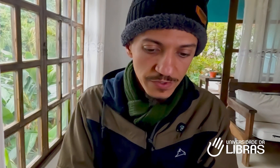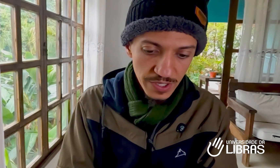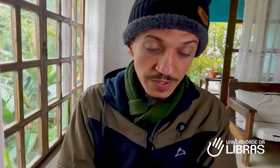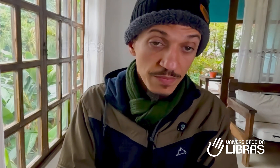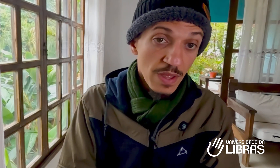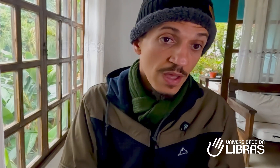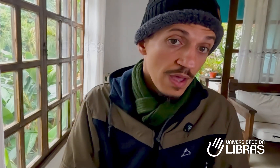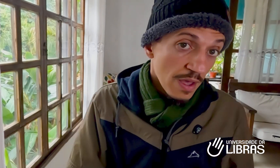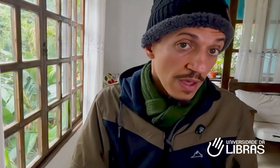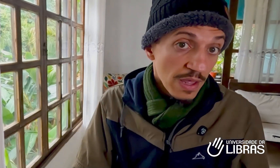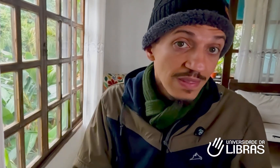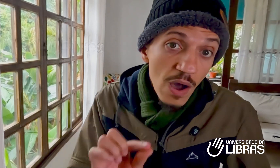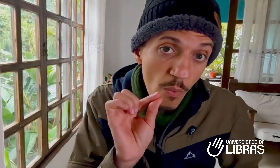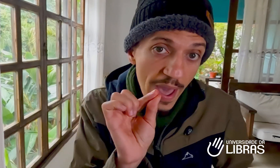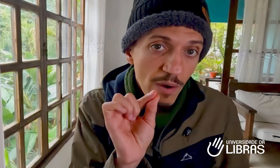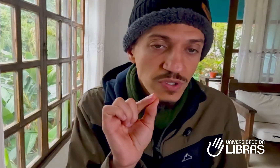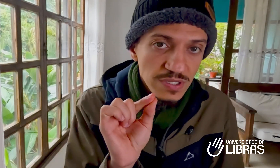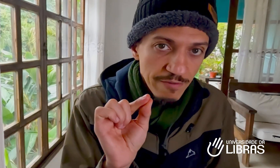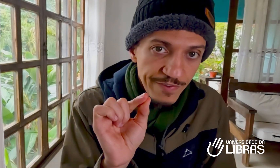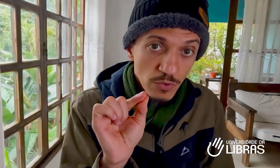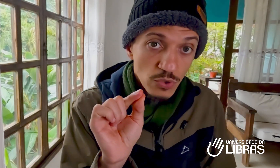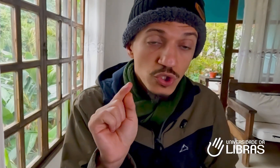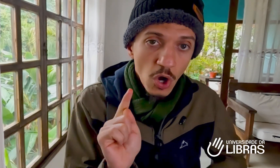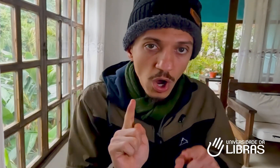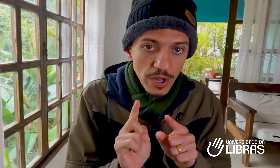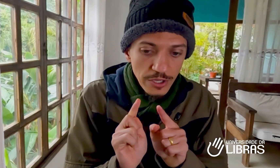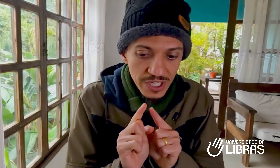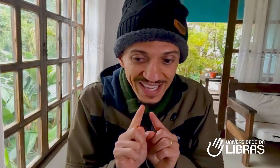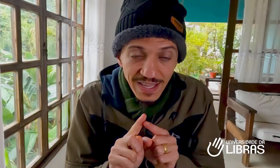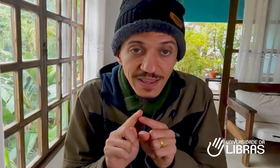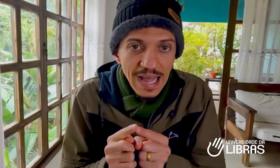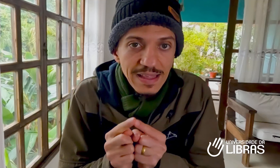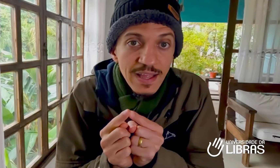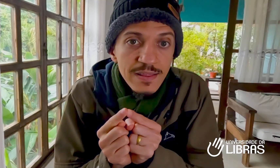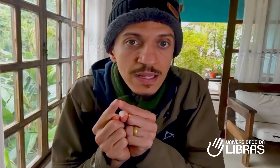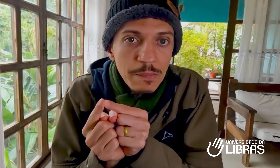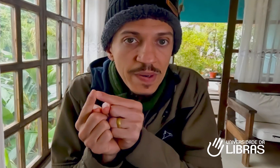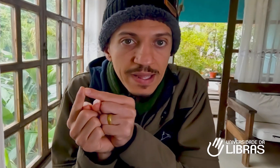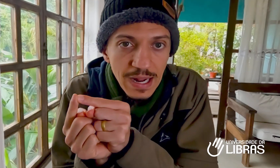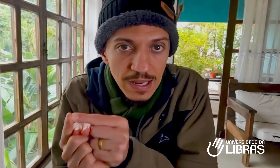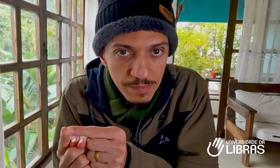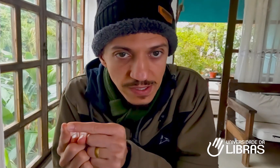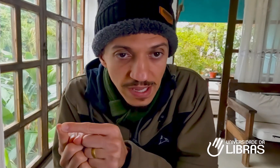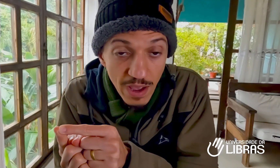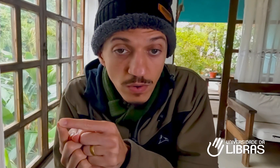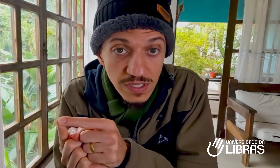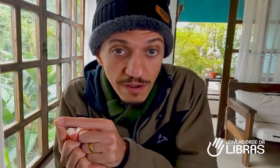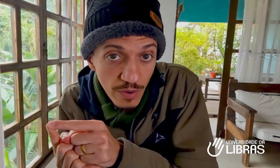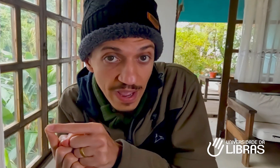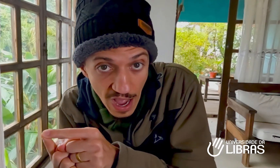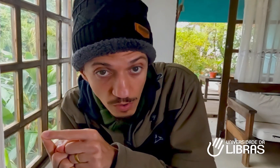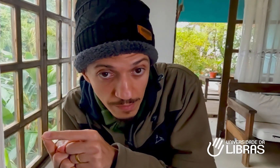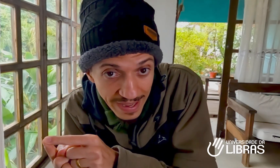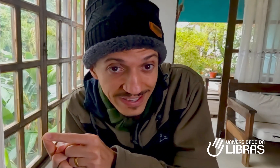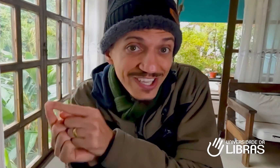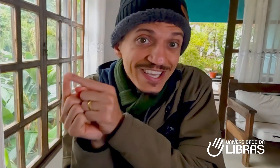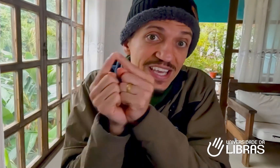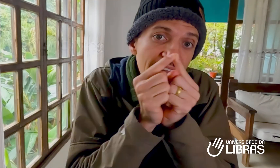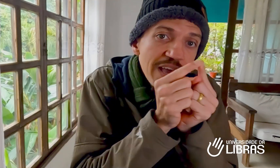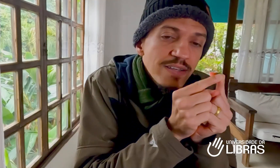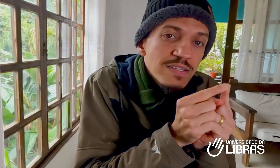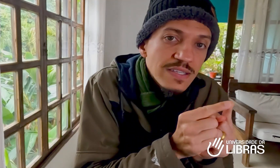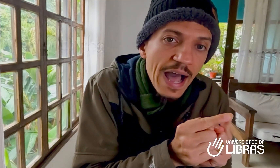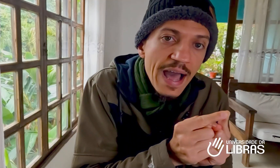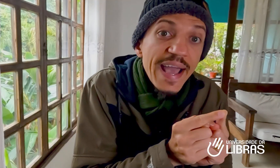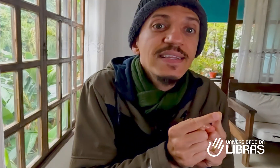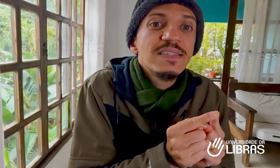aí, gente, não é um desafio só de quem está tentando aprender a Libras. É um desafio real também de